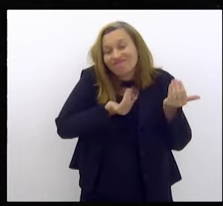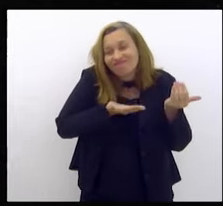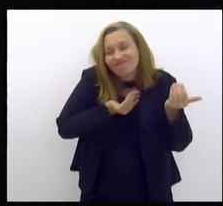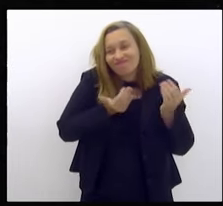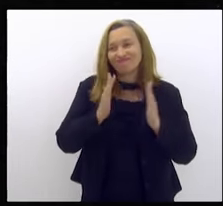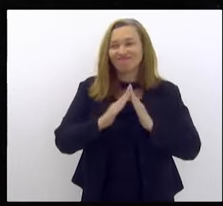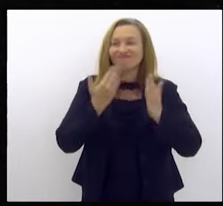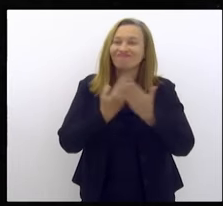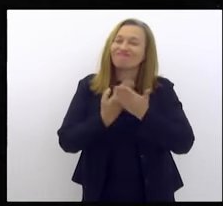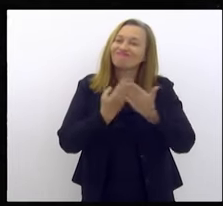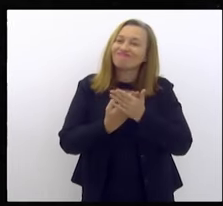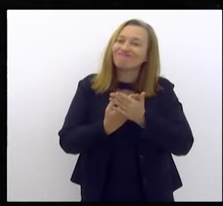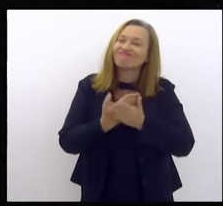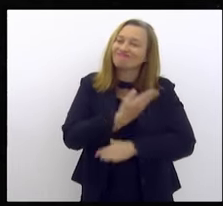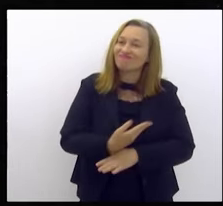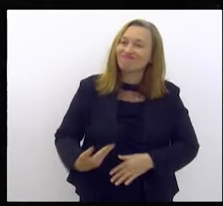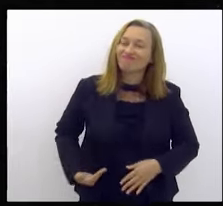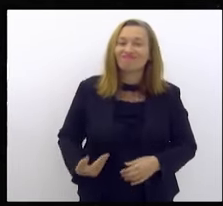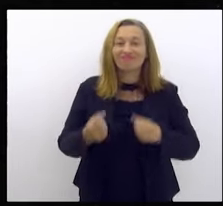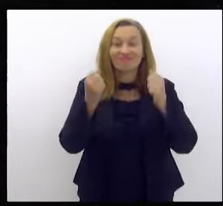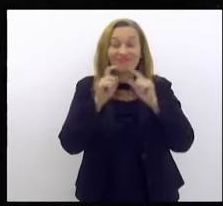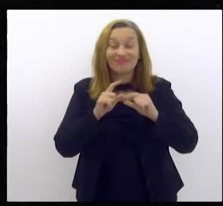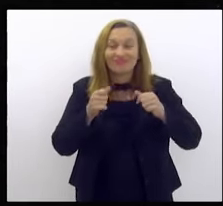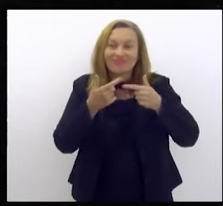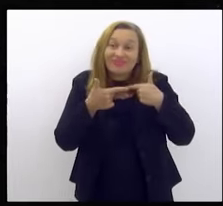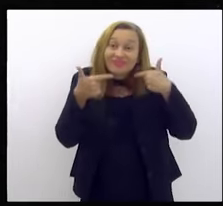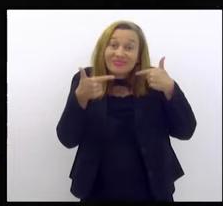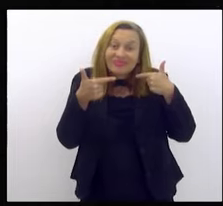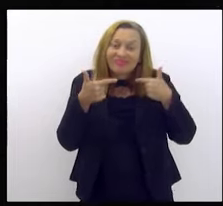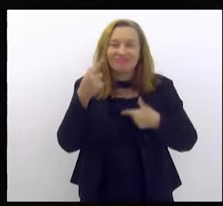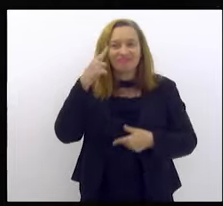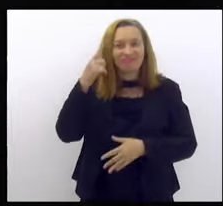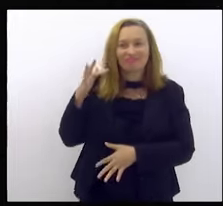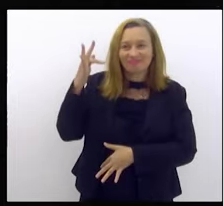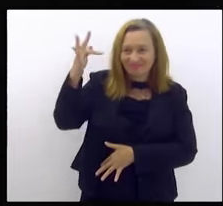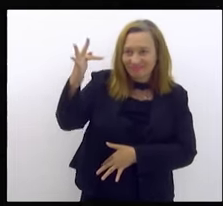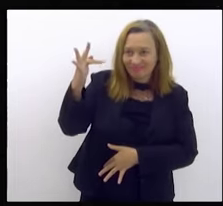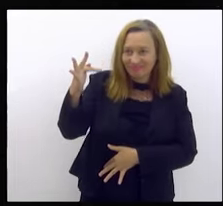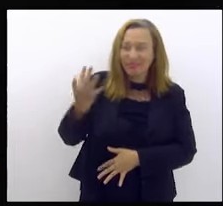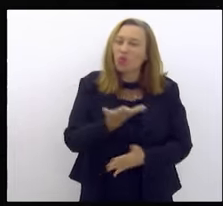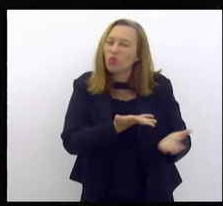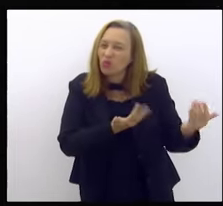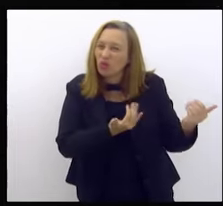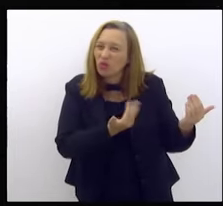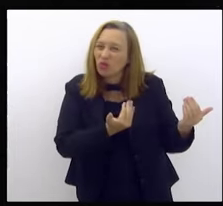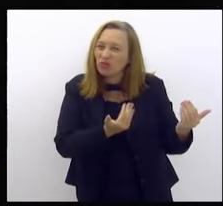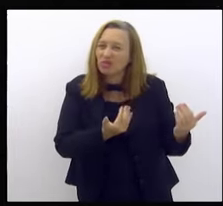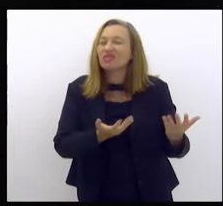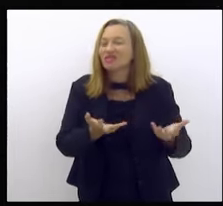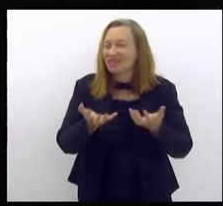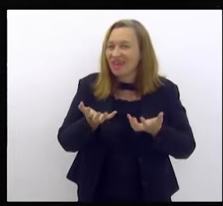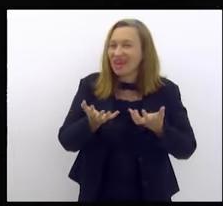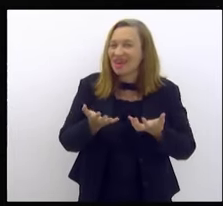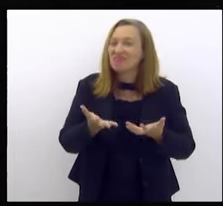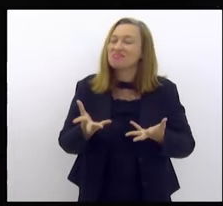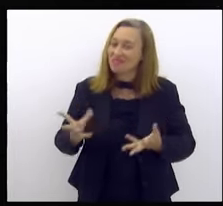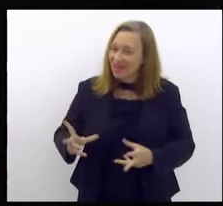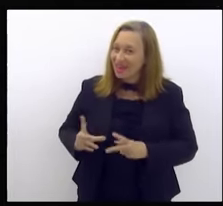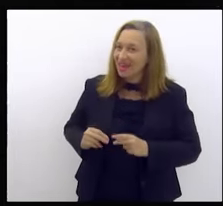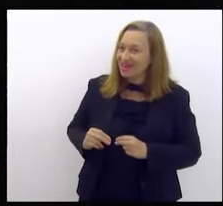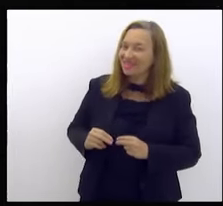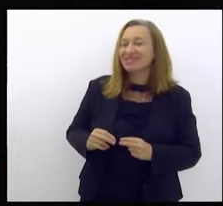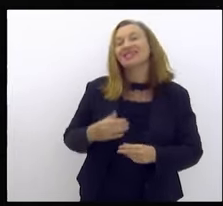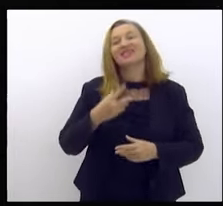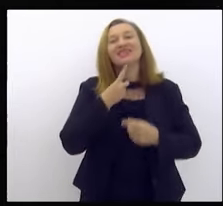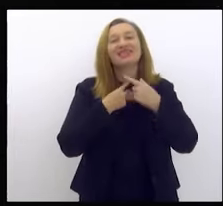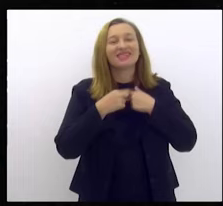escola pública florescer pensando no futuro possível. A juventude fluminense quer, merece e